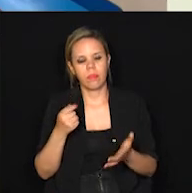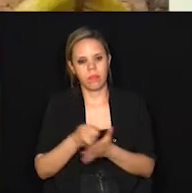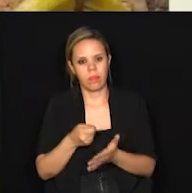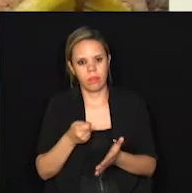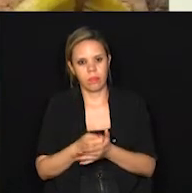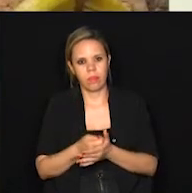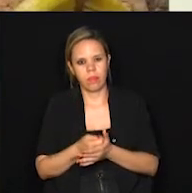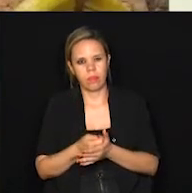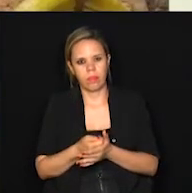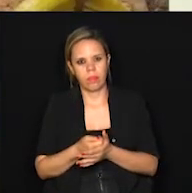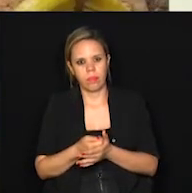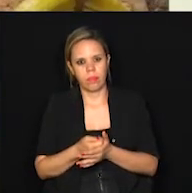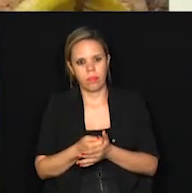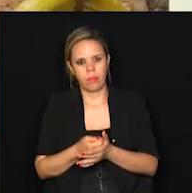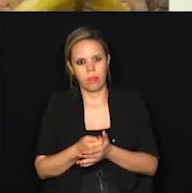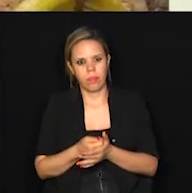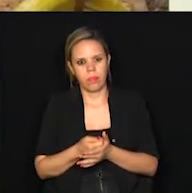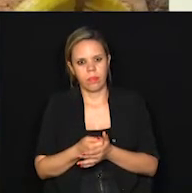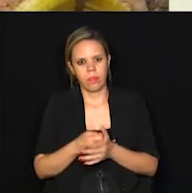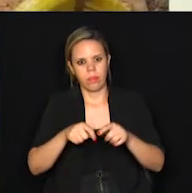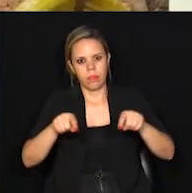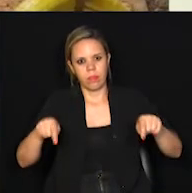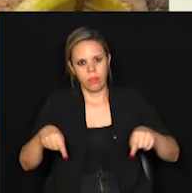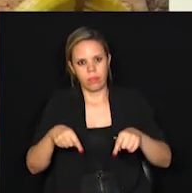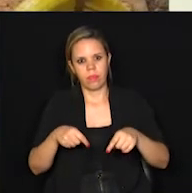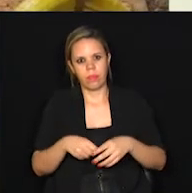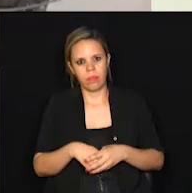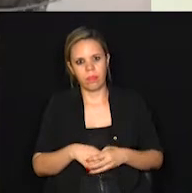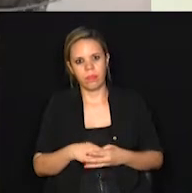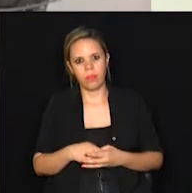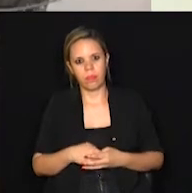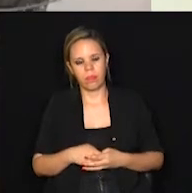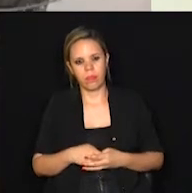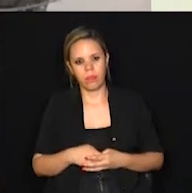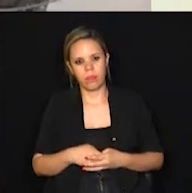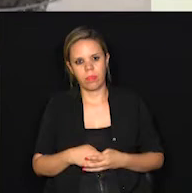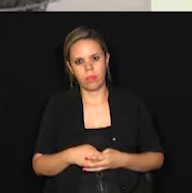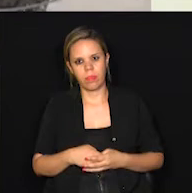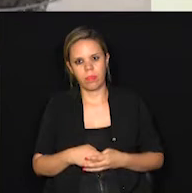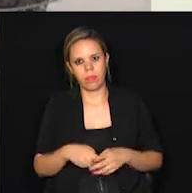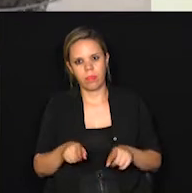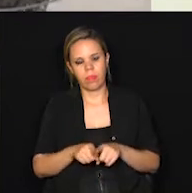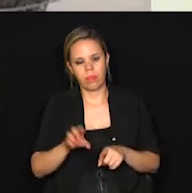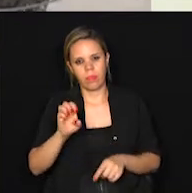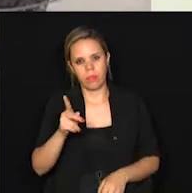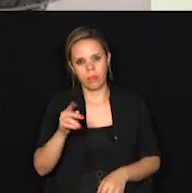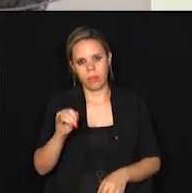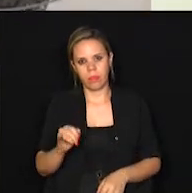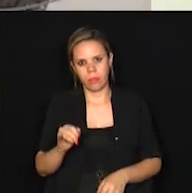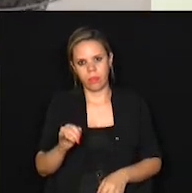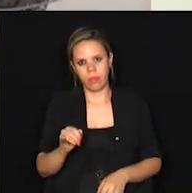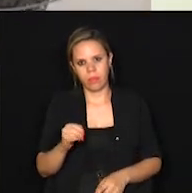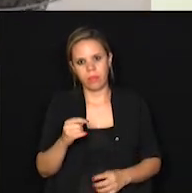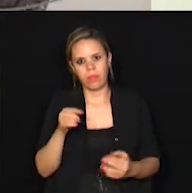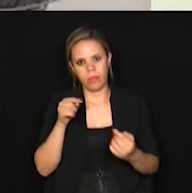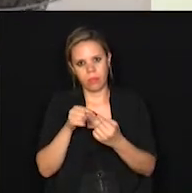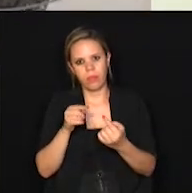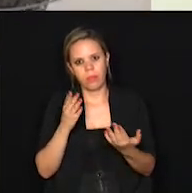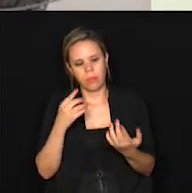hoje com 10 crianças. Se você determinar, se nos for autorizado um retorno com 35%, nós estamos dizendo que ela pode receber